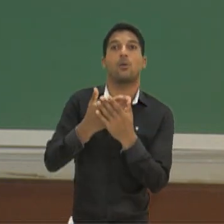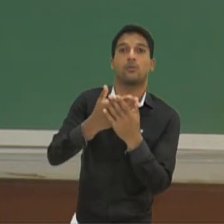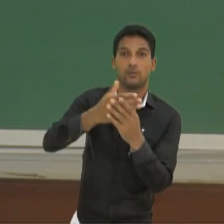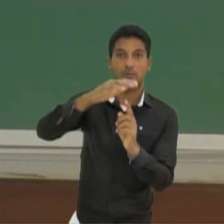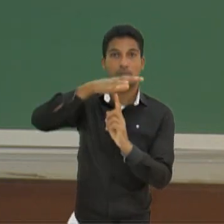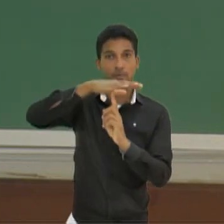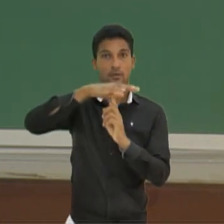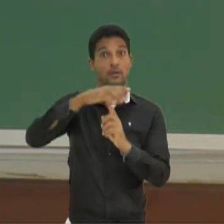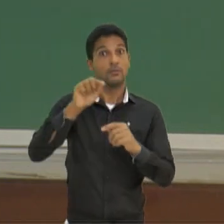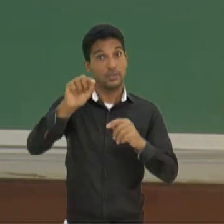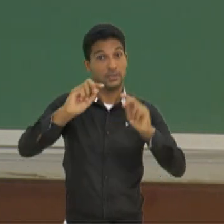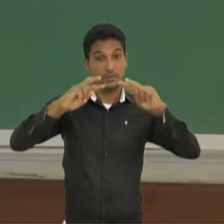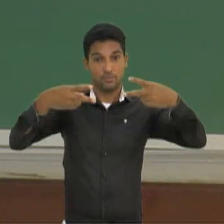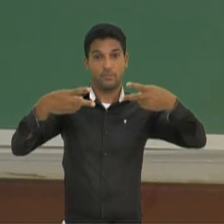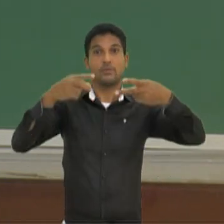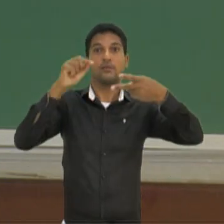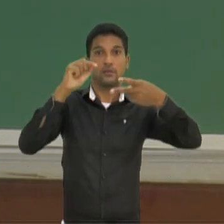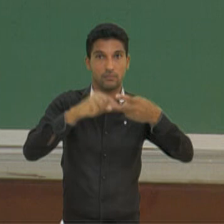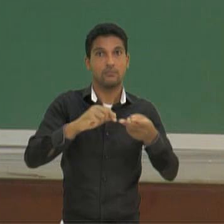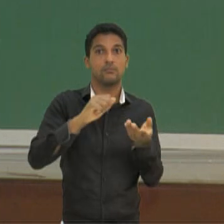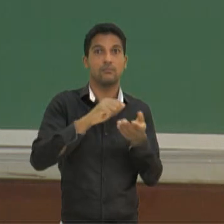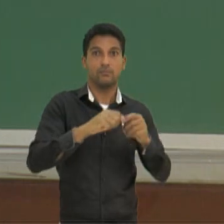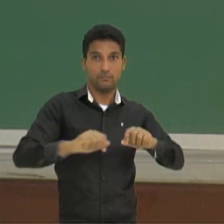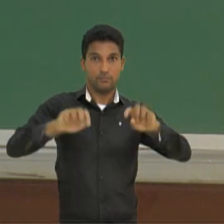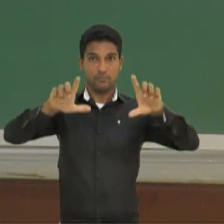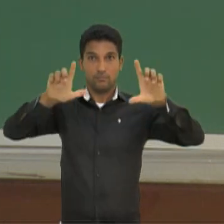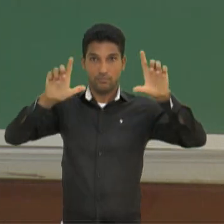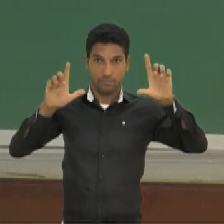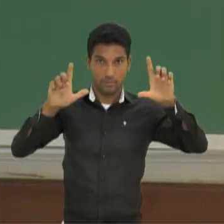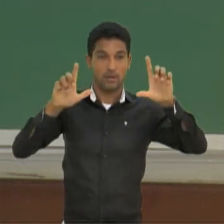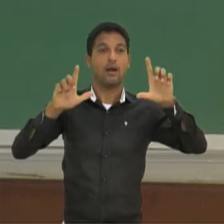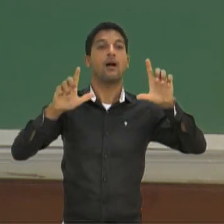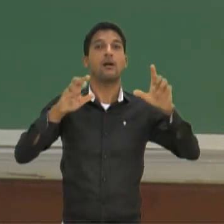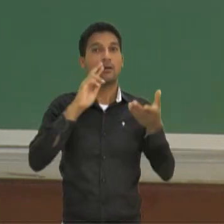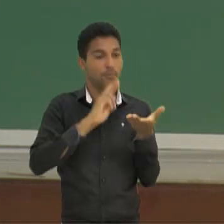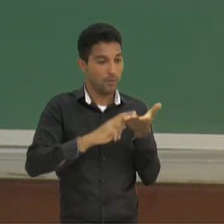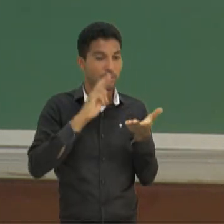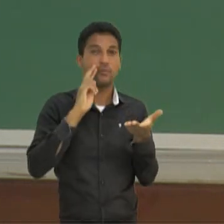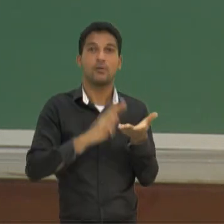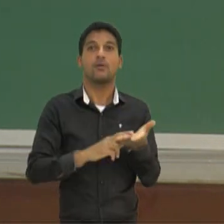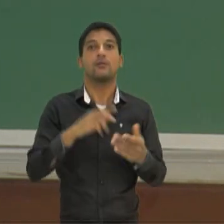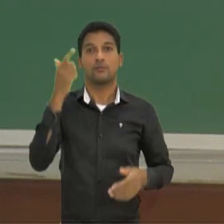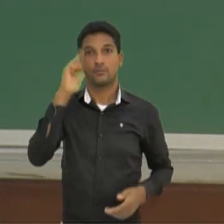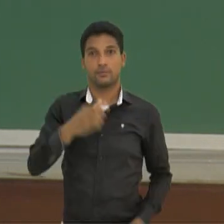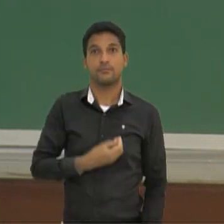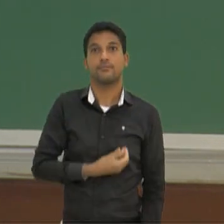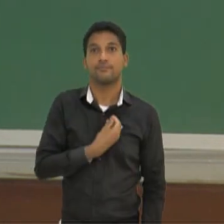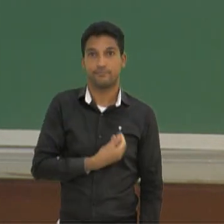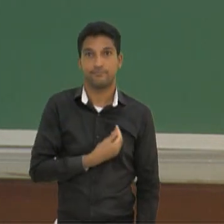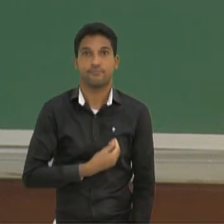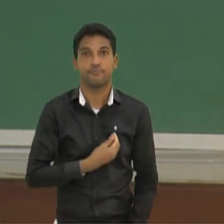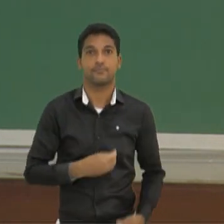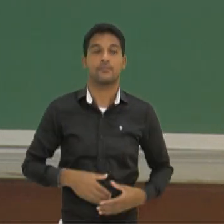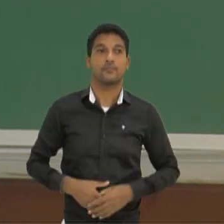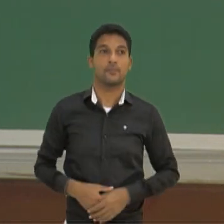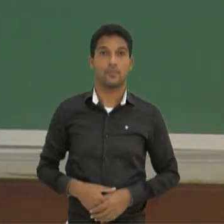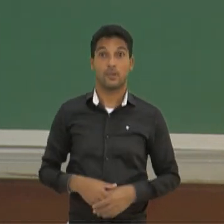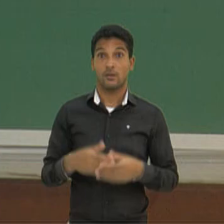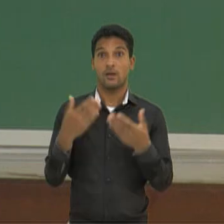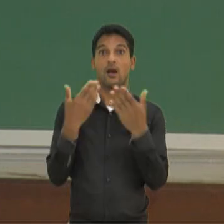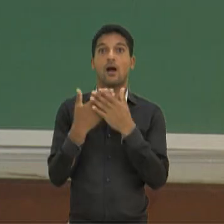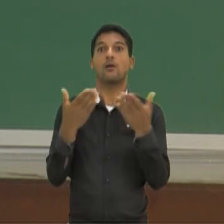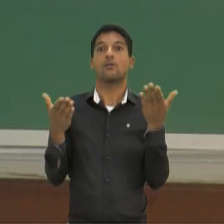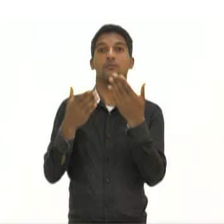de vocês, ok? Vamos ver comigo aqui os objetivos da nossa aula de hoje? Então, os objetivos que foram elaborados para a